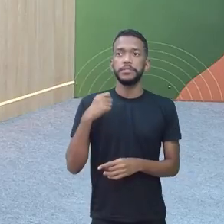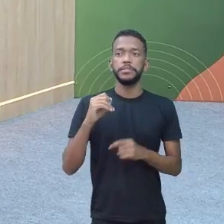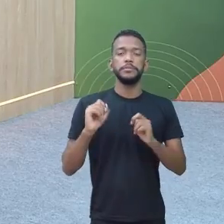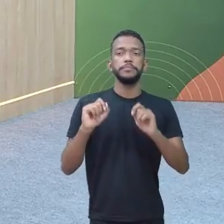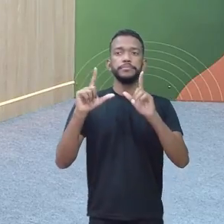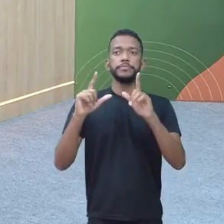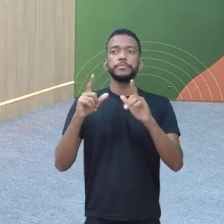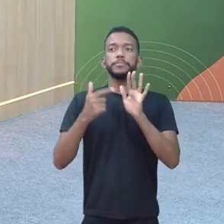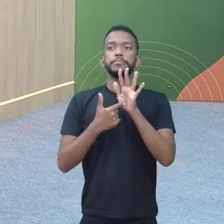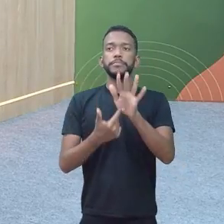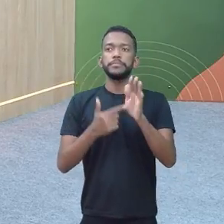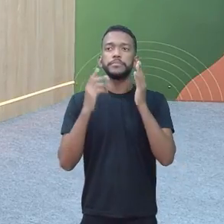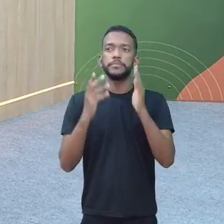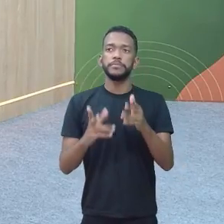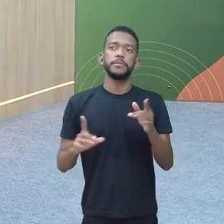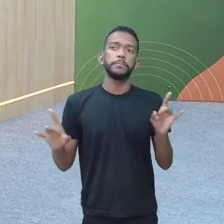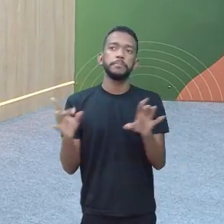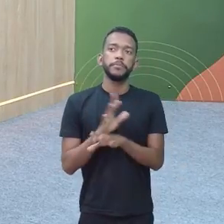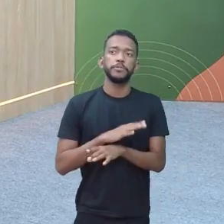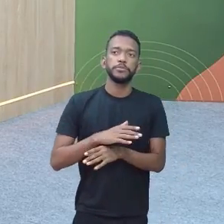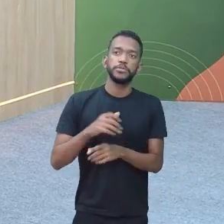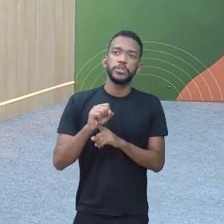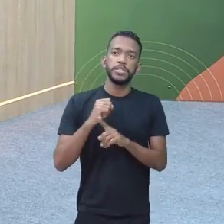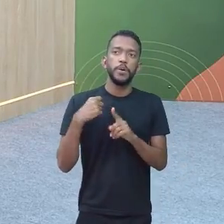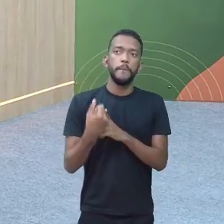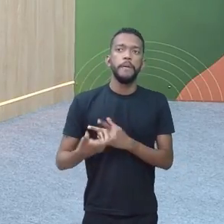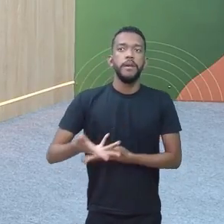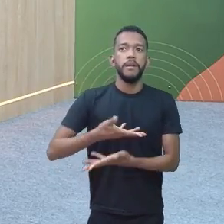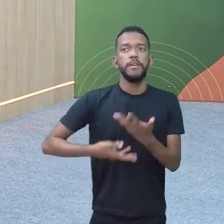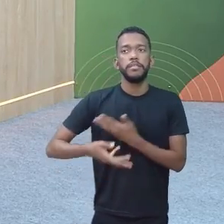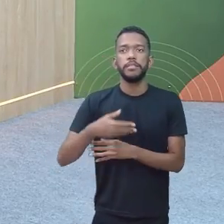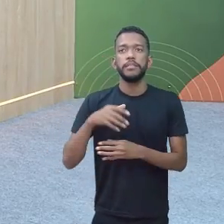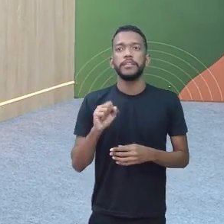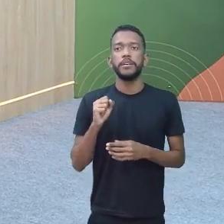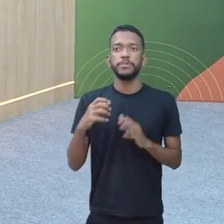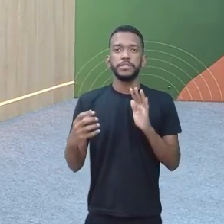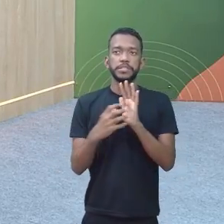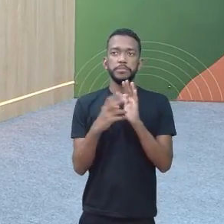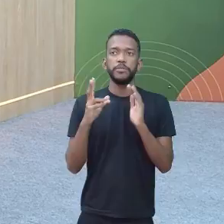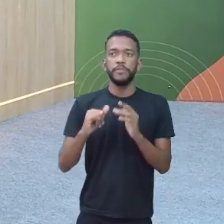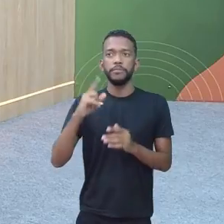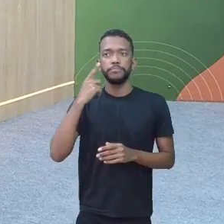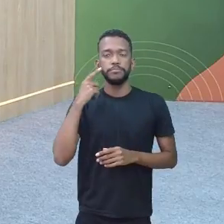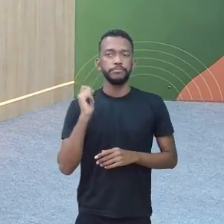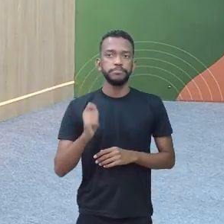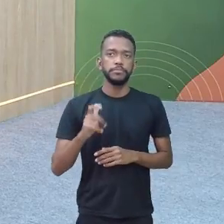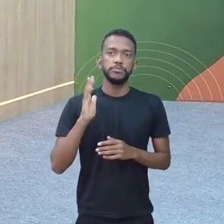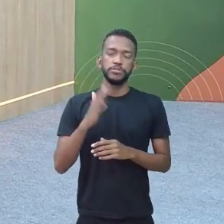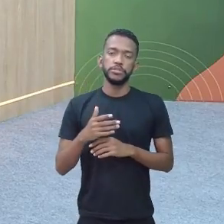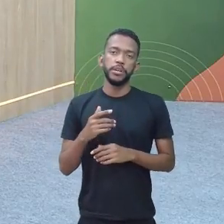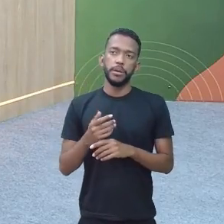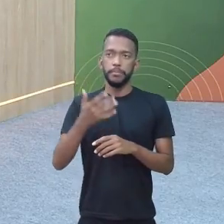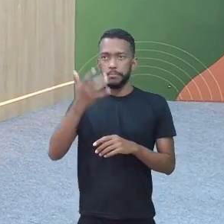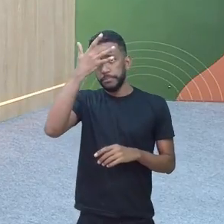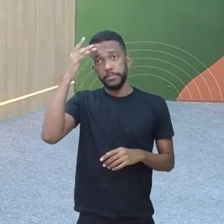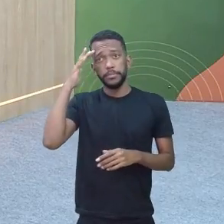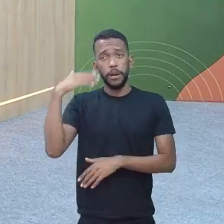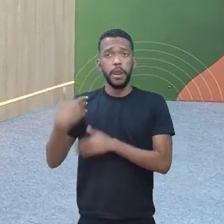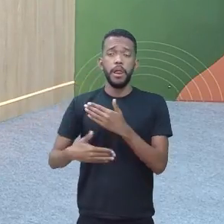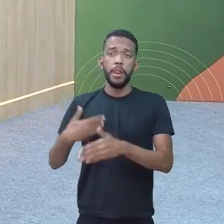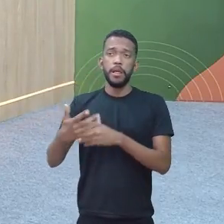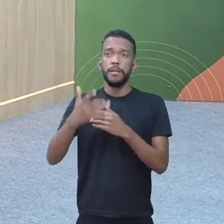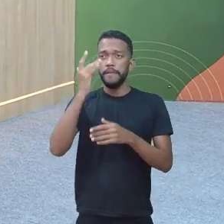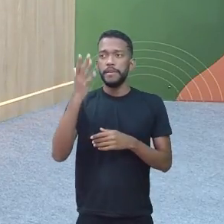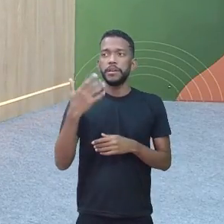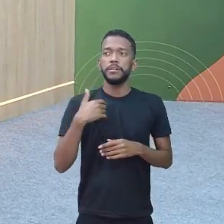é uma linguagem que já circula socialmente. Então, o símbolo, ele vai ser reconhecível por muita gente com muito mais facilidade, e eu